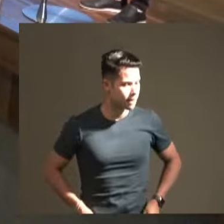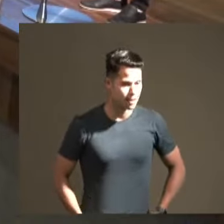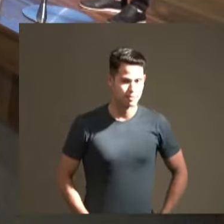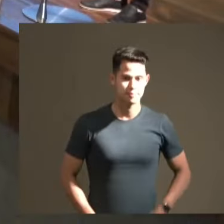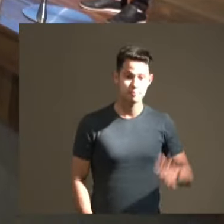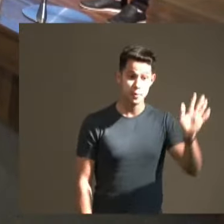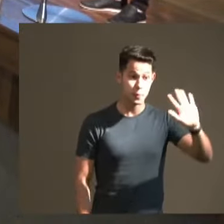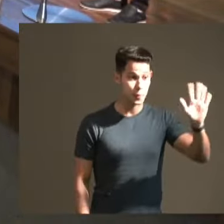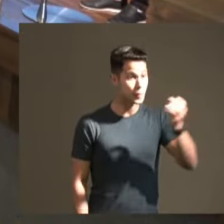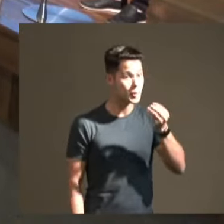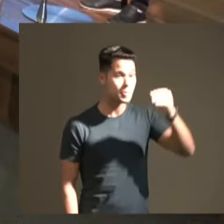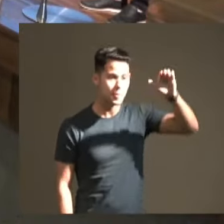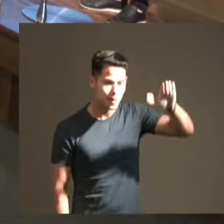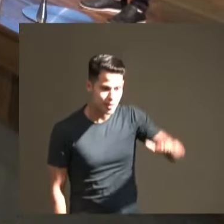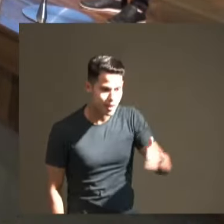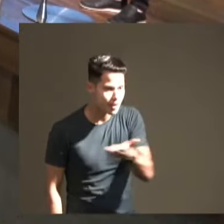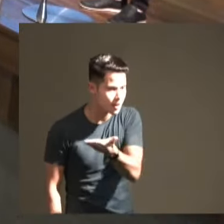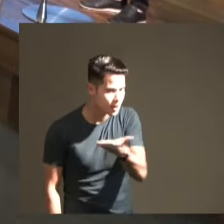Boa tarde.